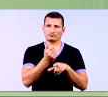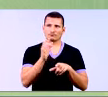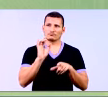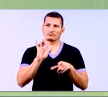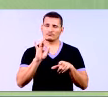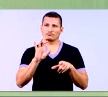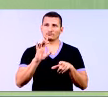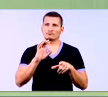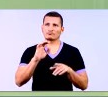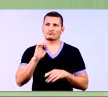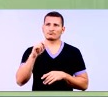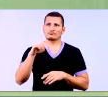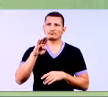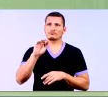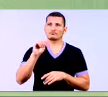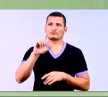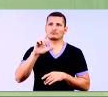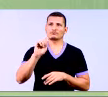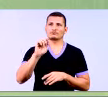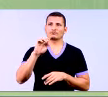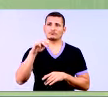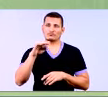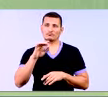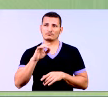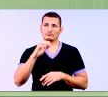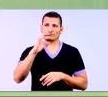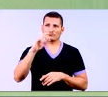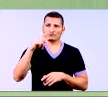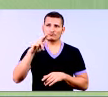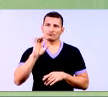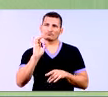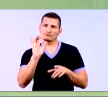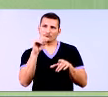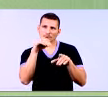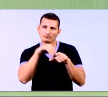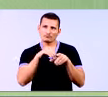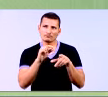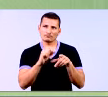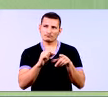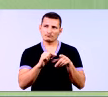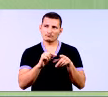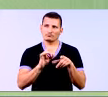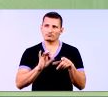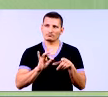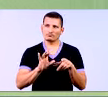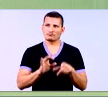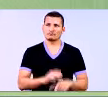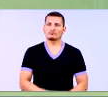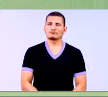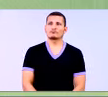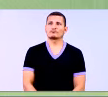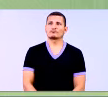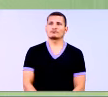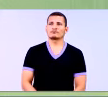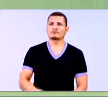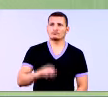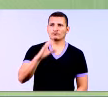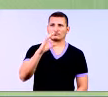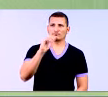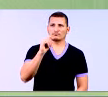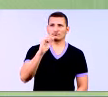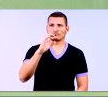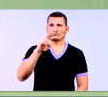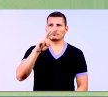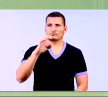nesse, ó, ele está aqui dentro. É só uma pontinha aqui dentro, que é o processador propriamente dito. Ah, e a cache? A cache está aqui,